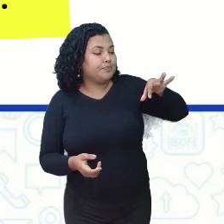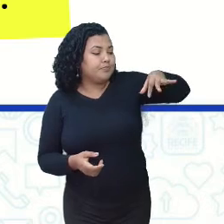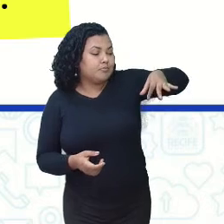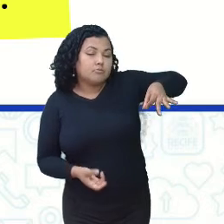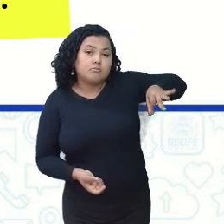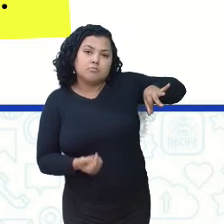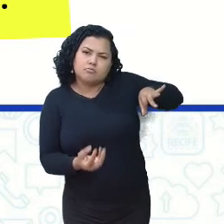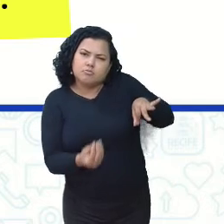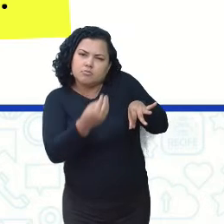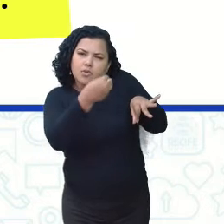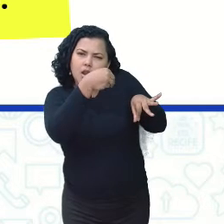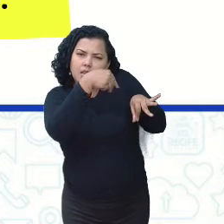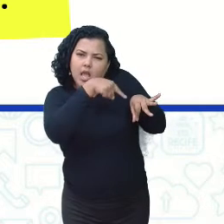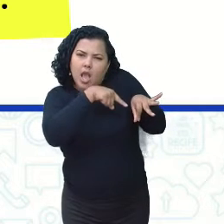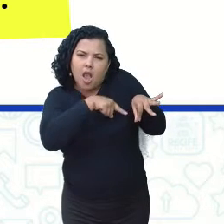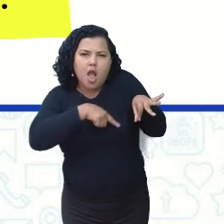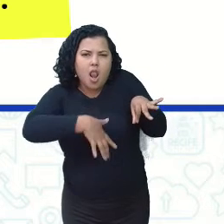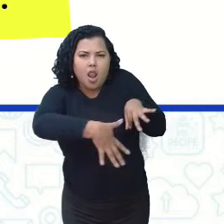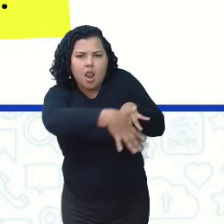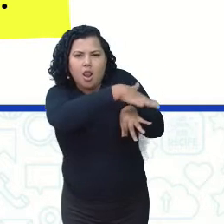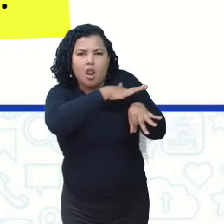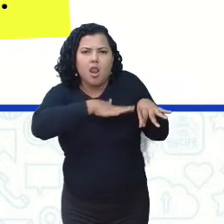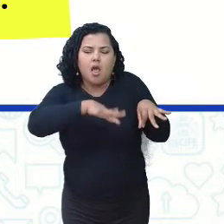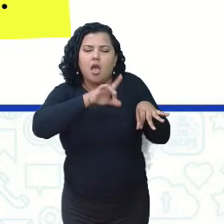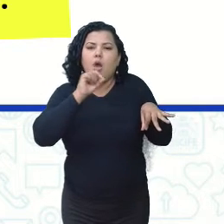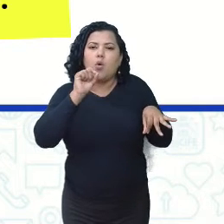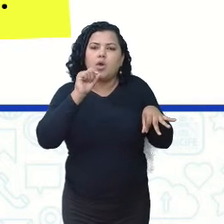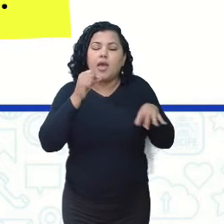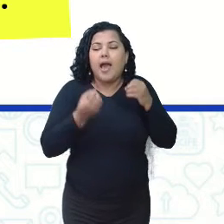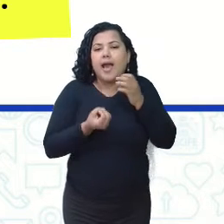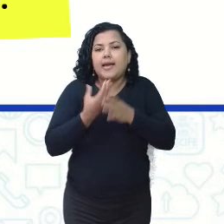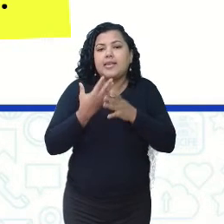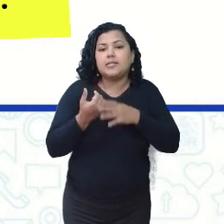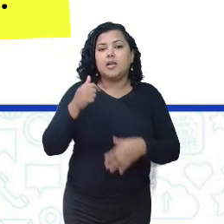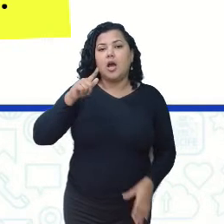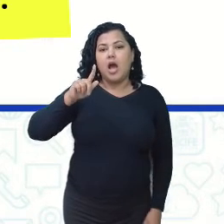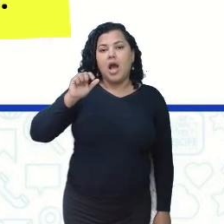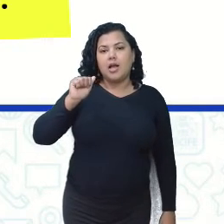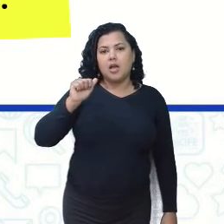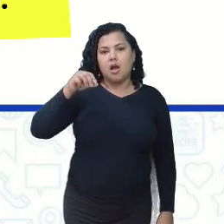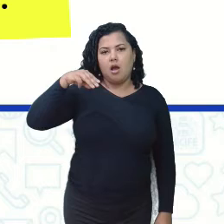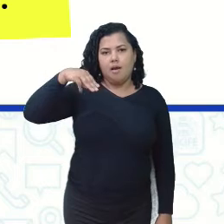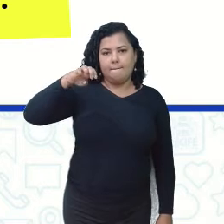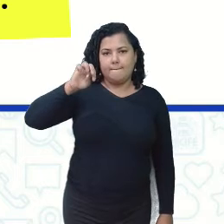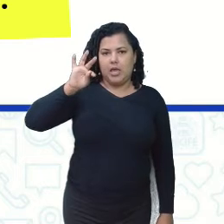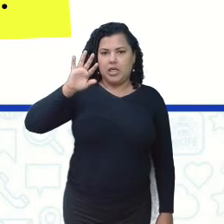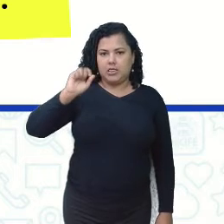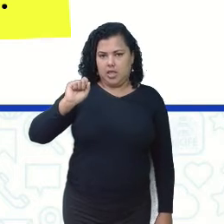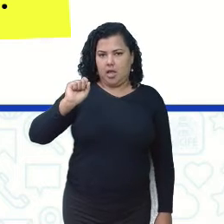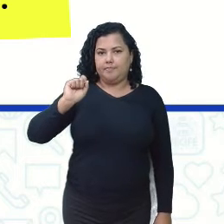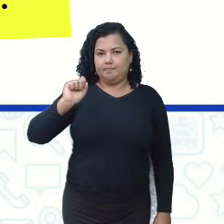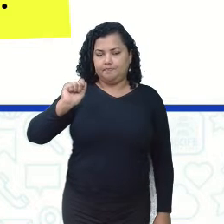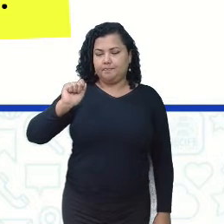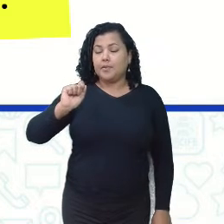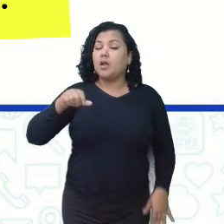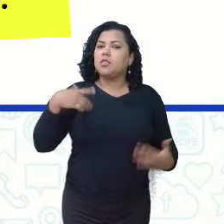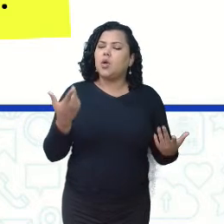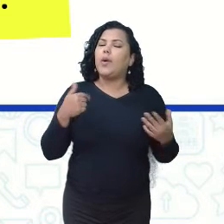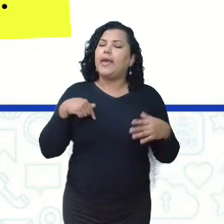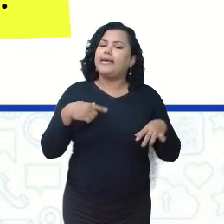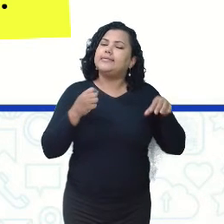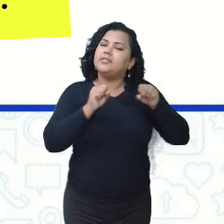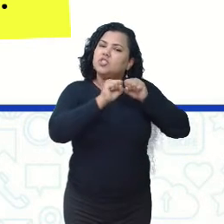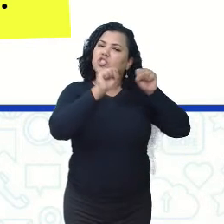sua função é a produção dos gametas, no caso, os óvulos. E esse sistema também, ele